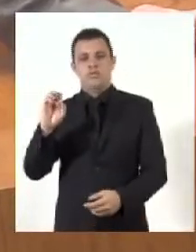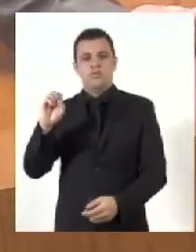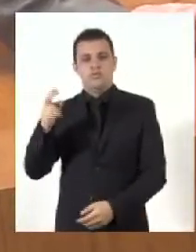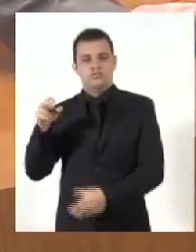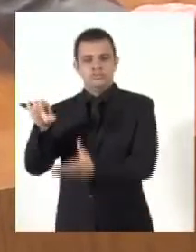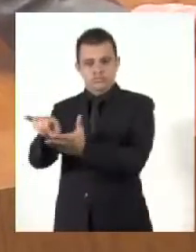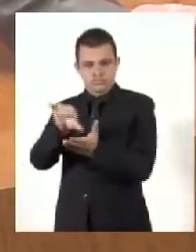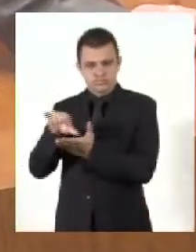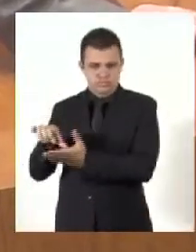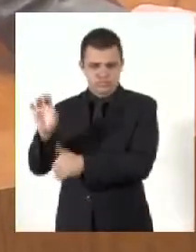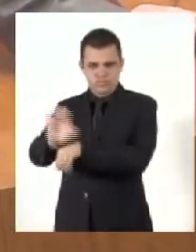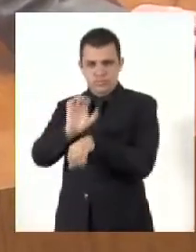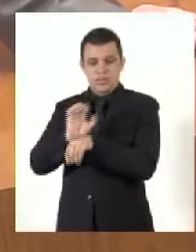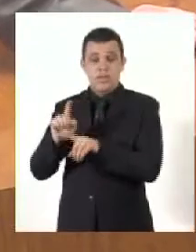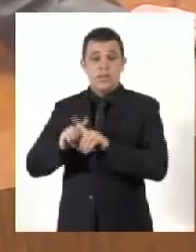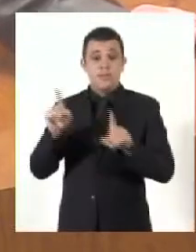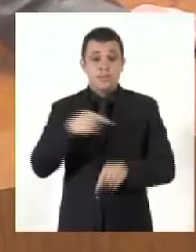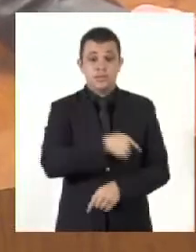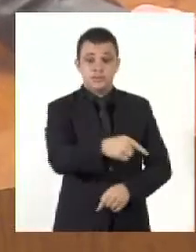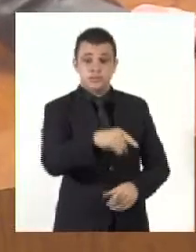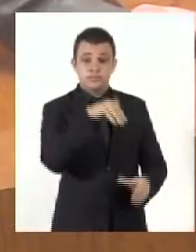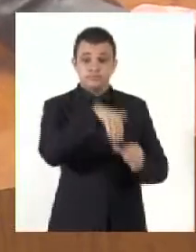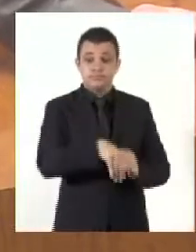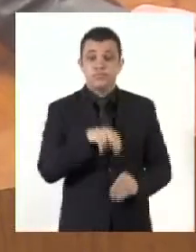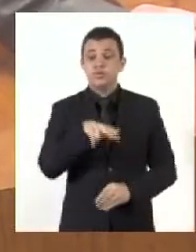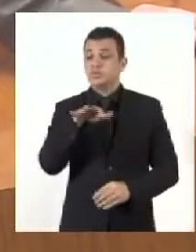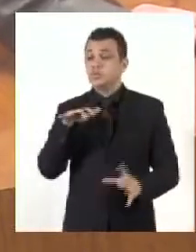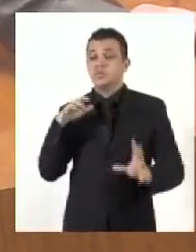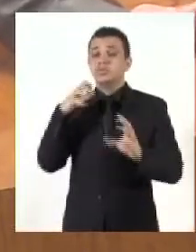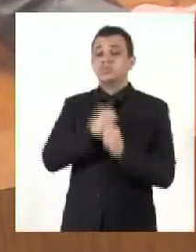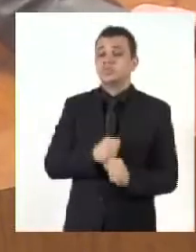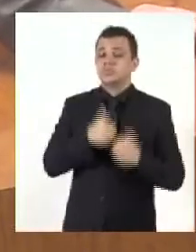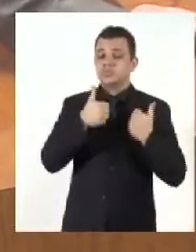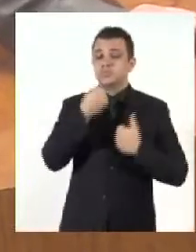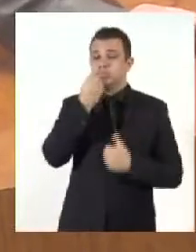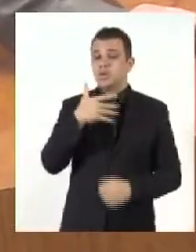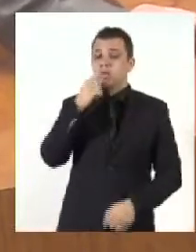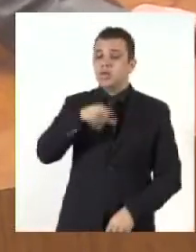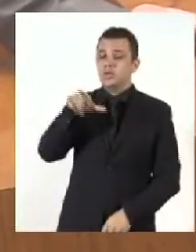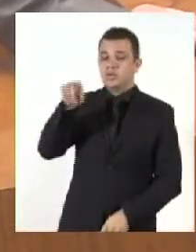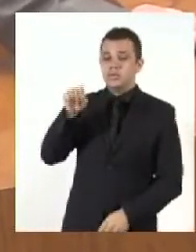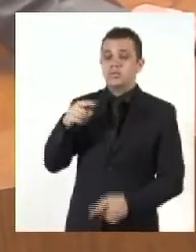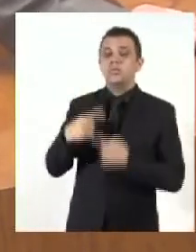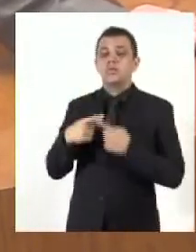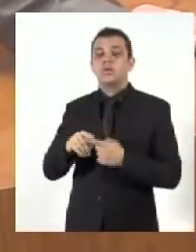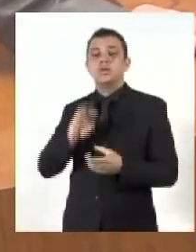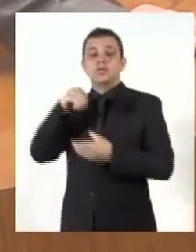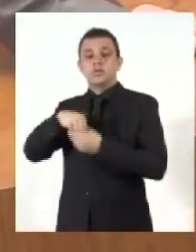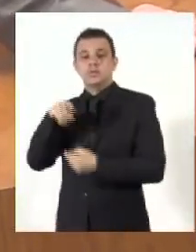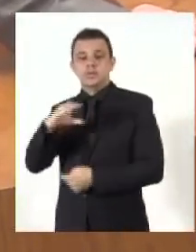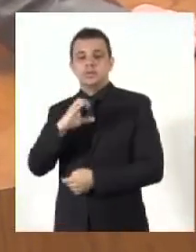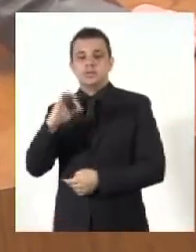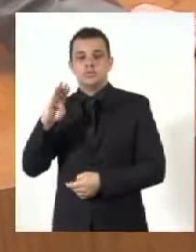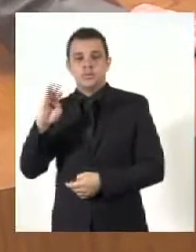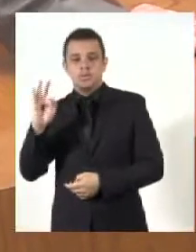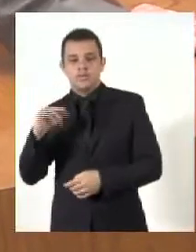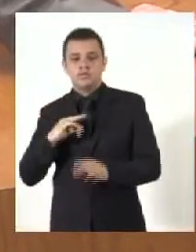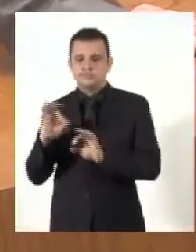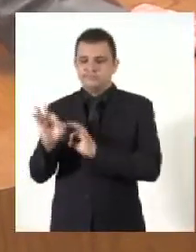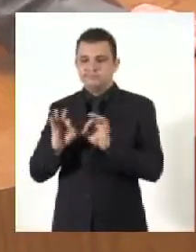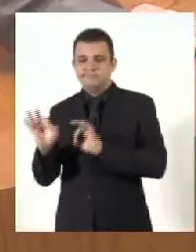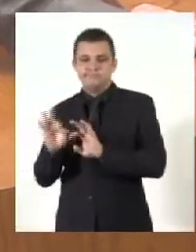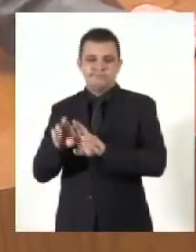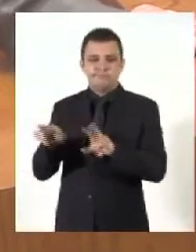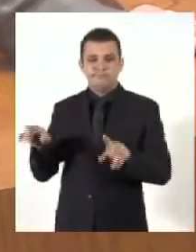votos, porém, nunca foram suficientes para eleger o presidente, graças a bem elaboradas obras e esquemas de engenharia política.